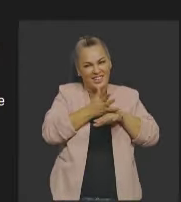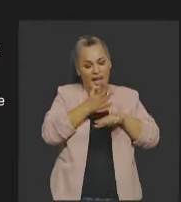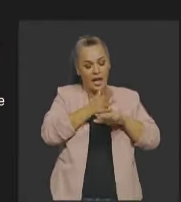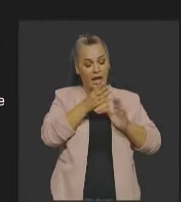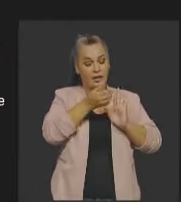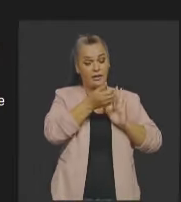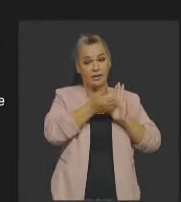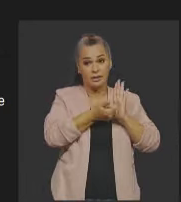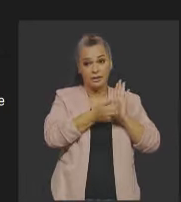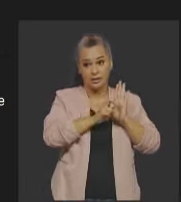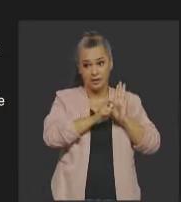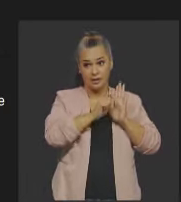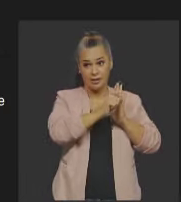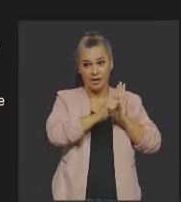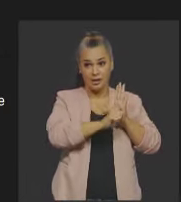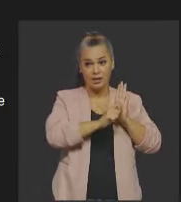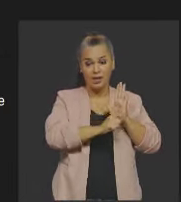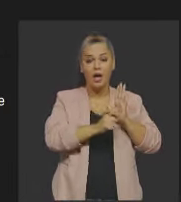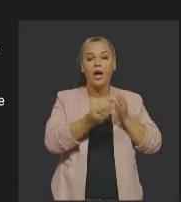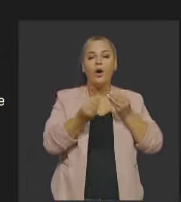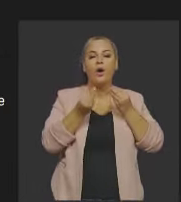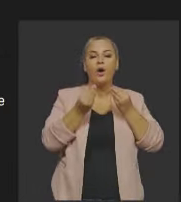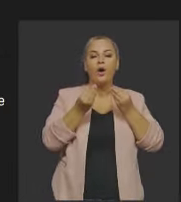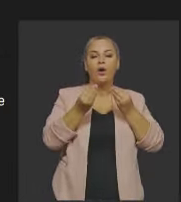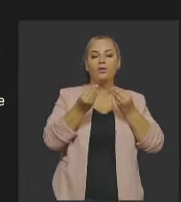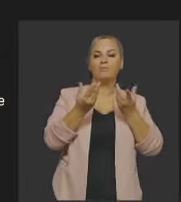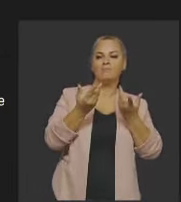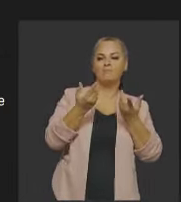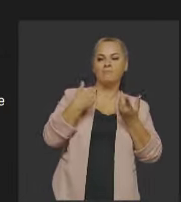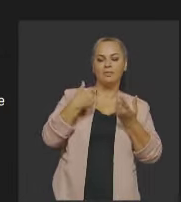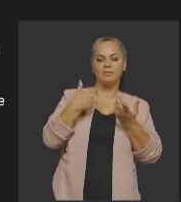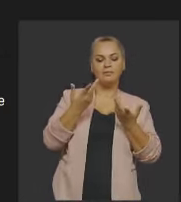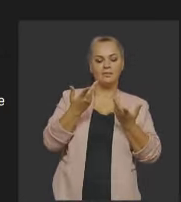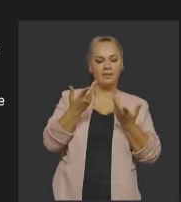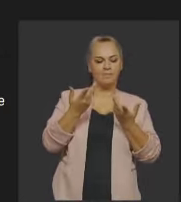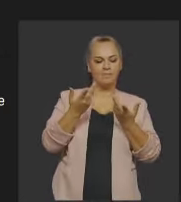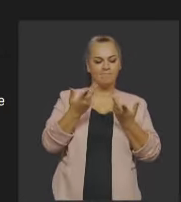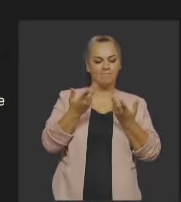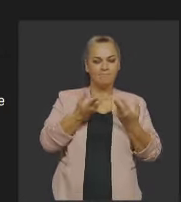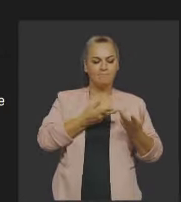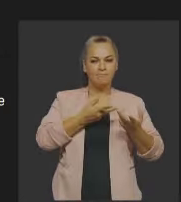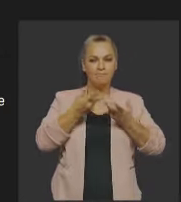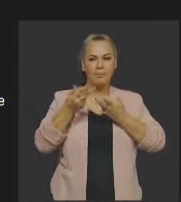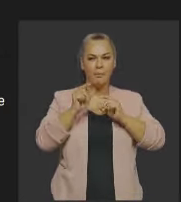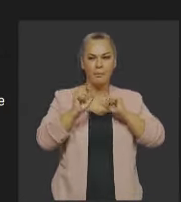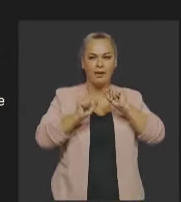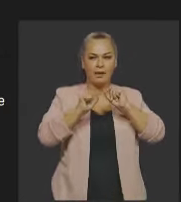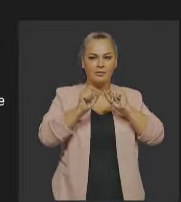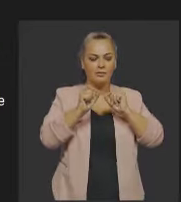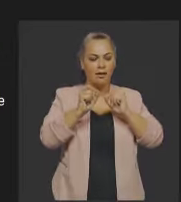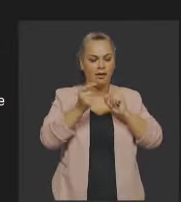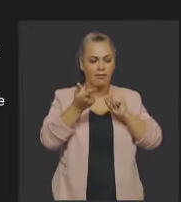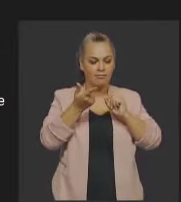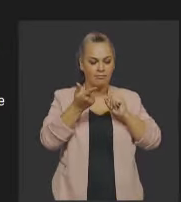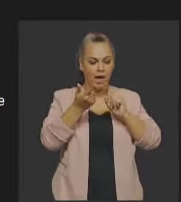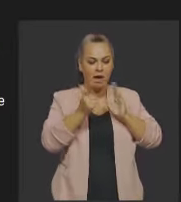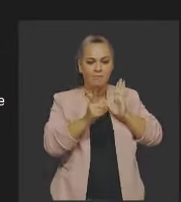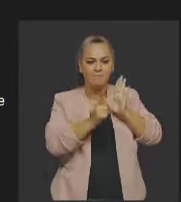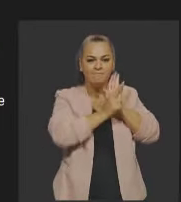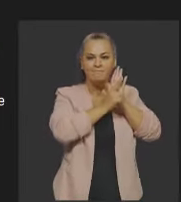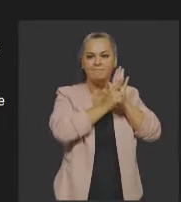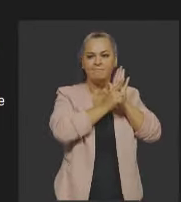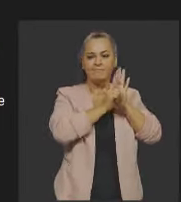da escola na sua vida e na organização da sociedade em que você encontra-se